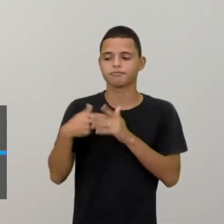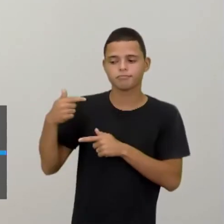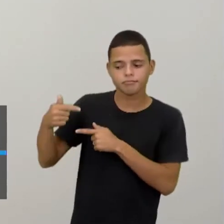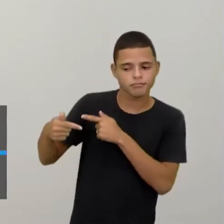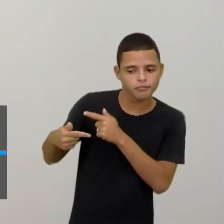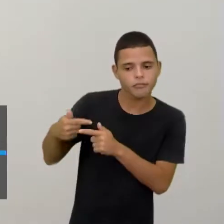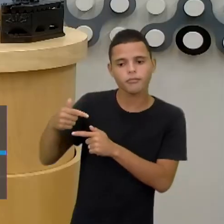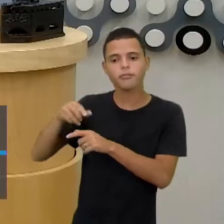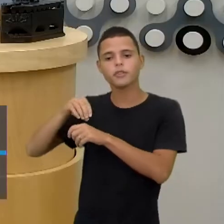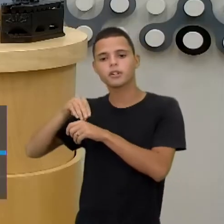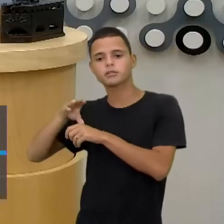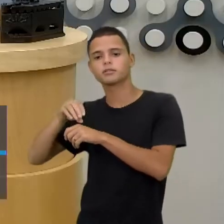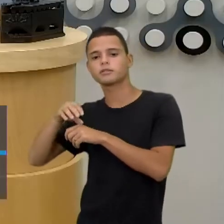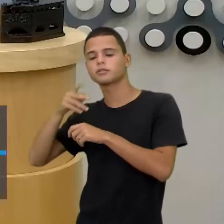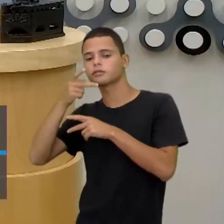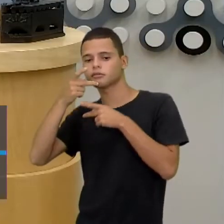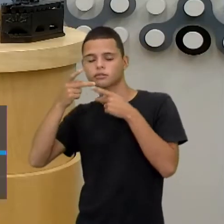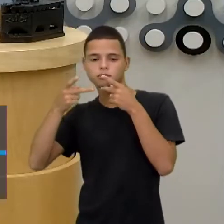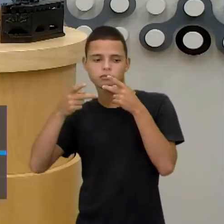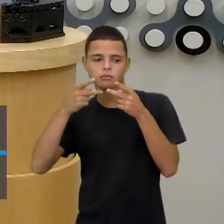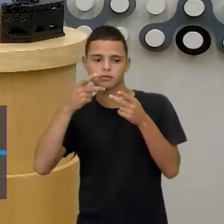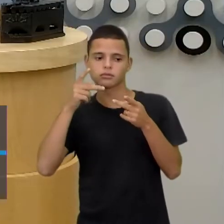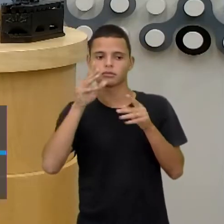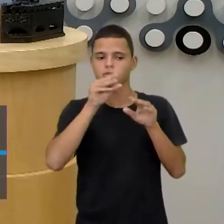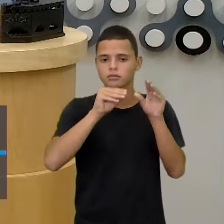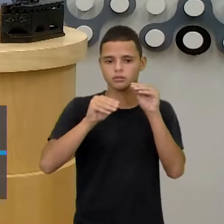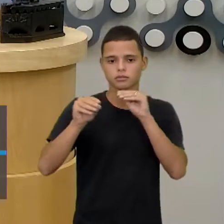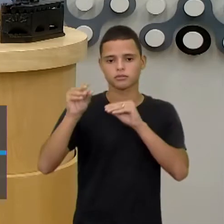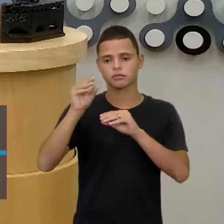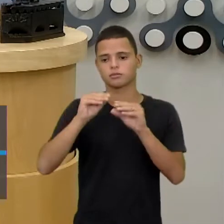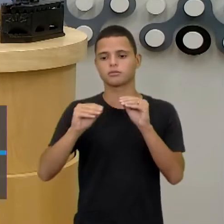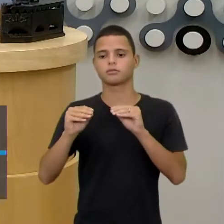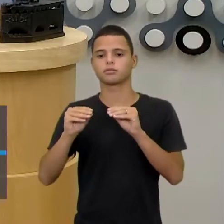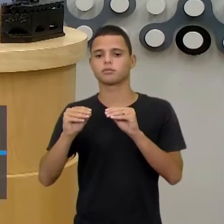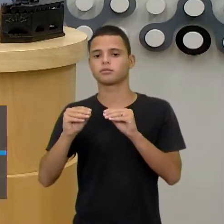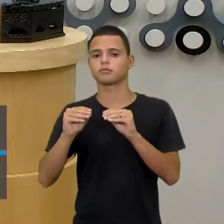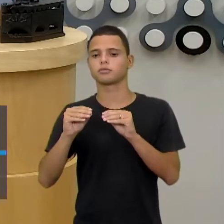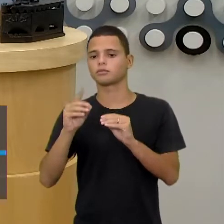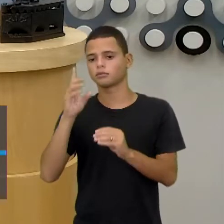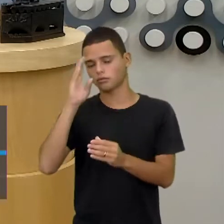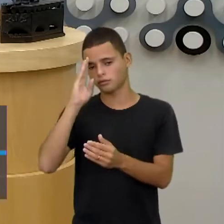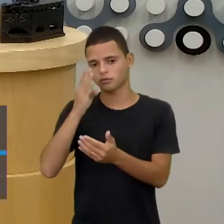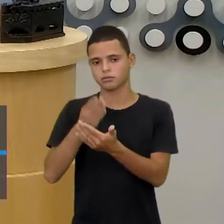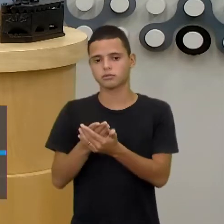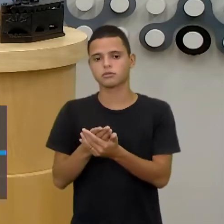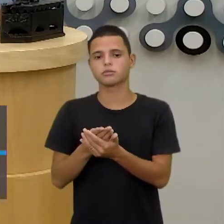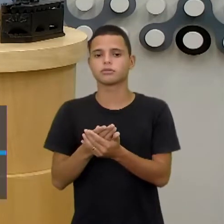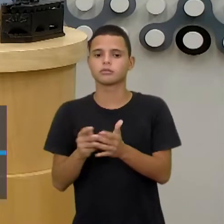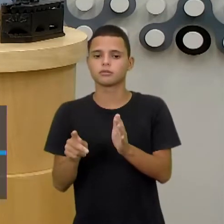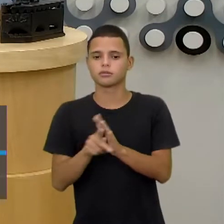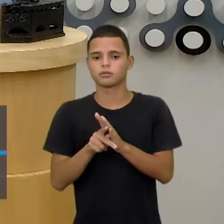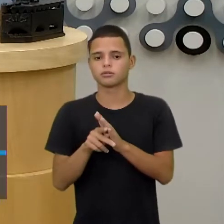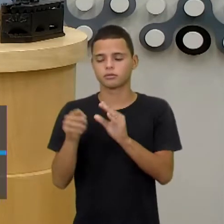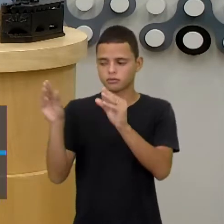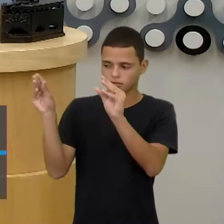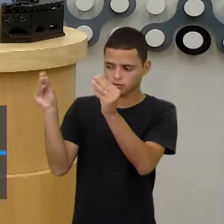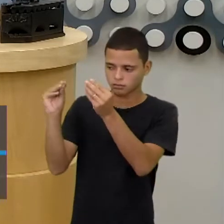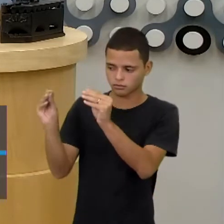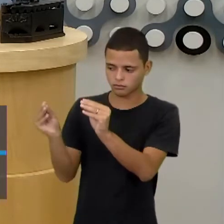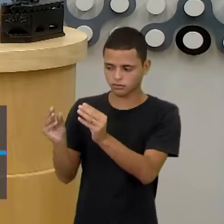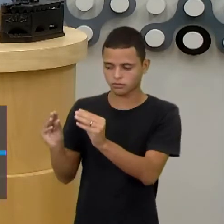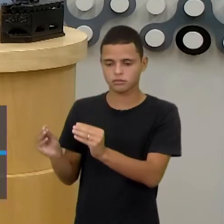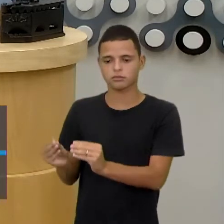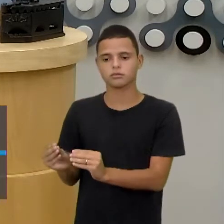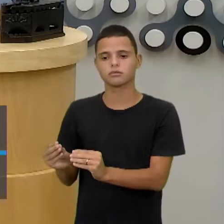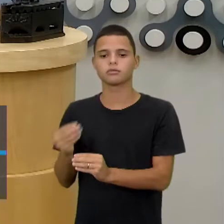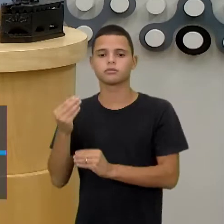geração em geração através da oralidade. E aí foi considerado um patrimônio imaterial, mas não a boneca em si, e sim o jeito